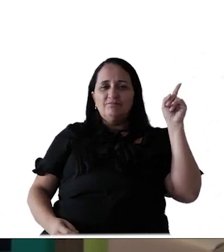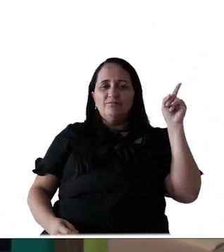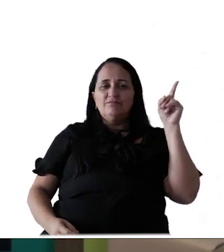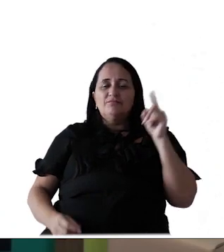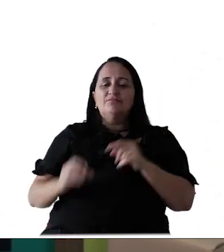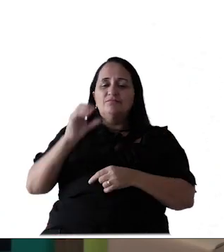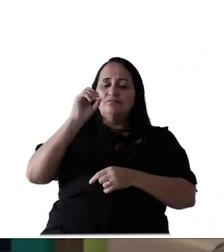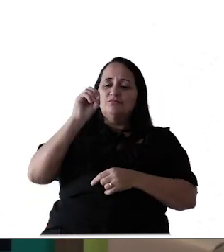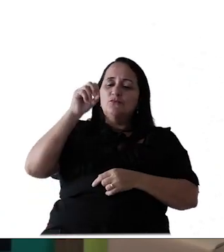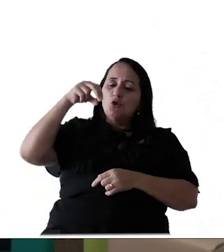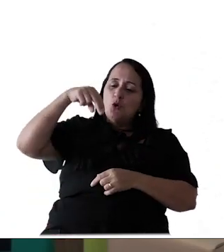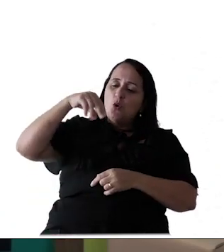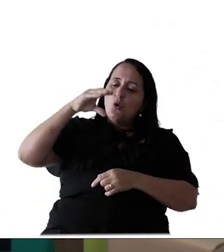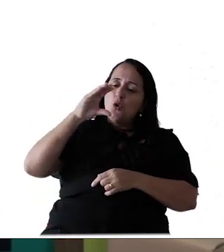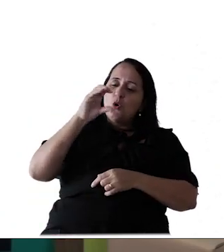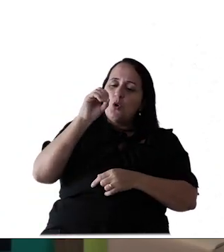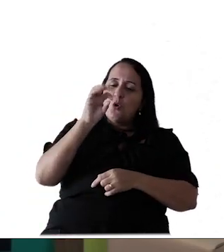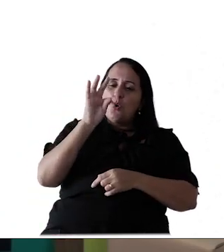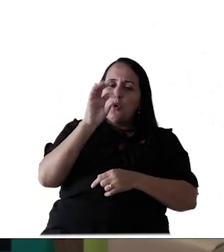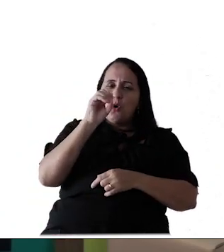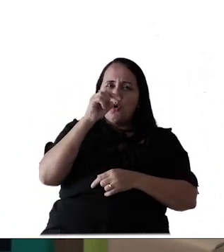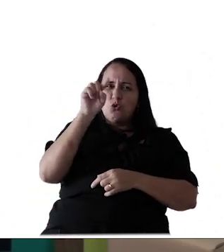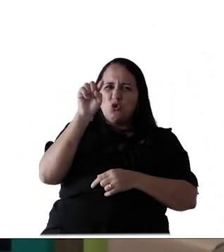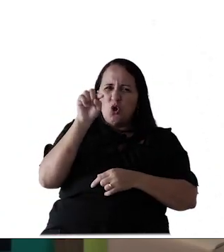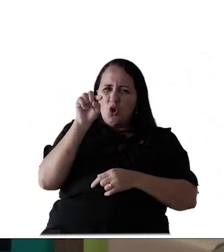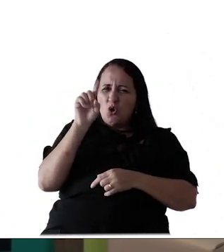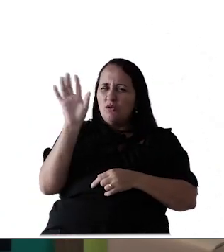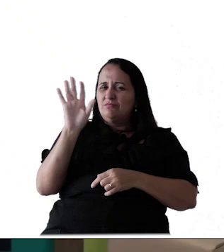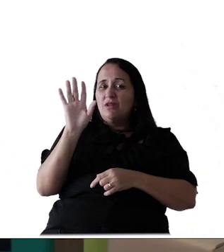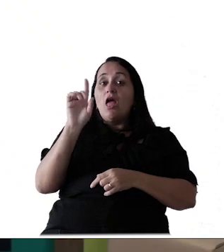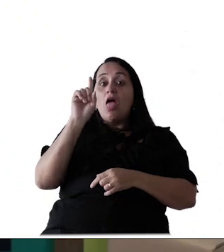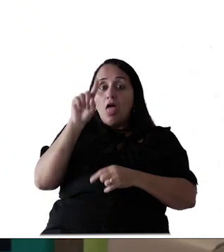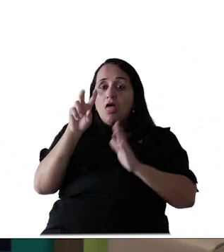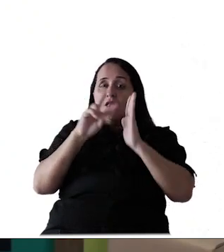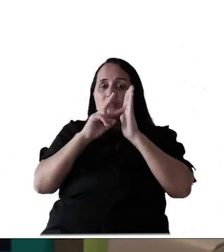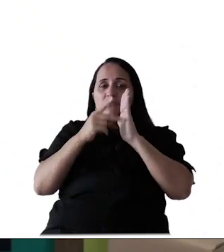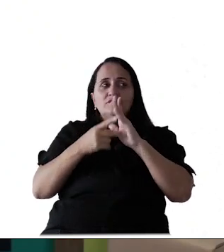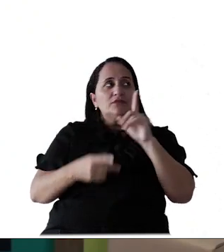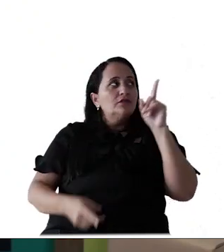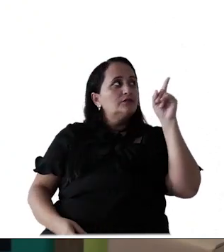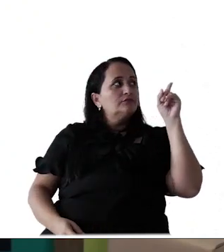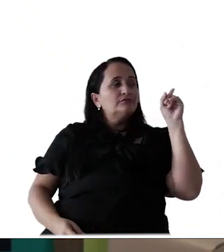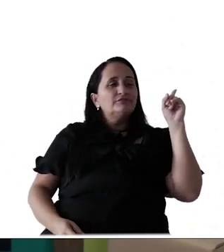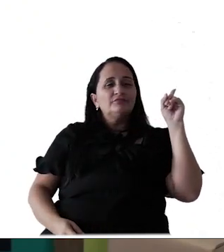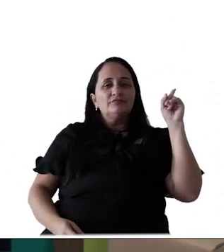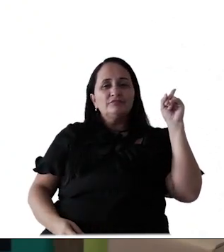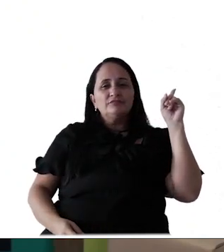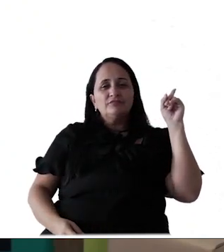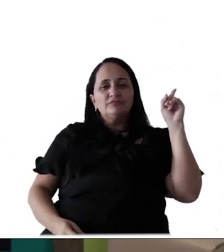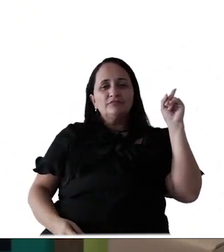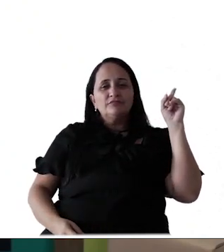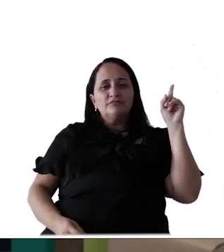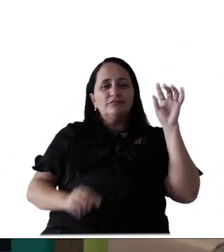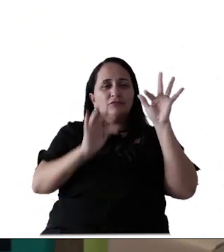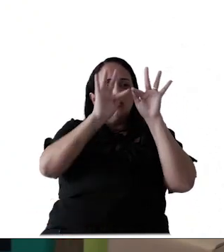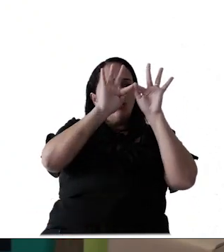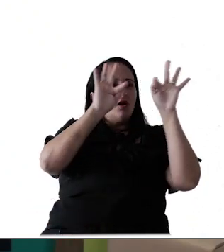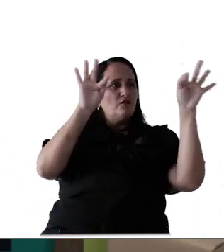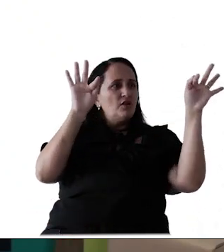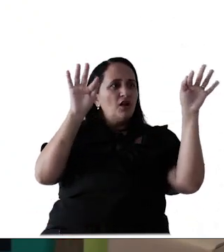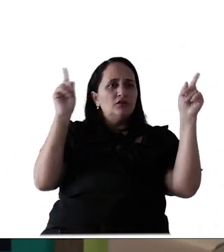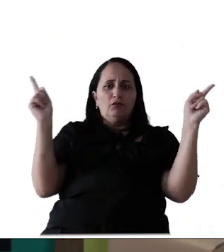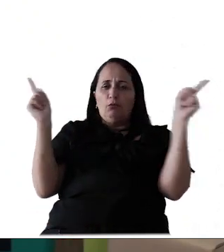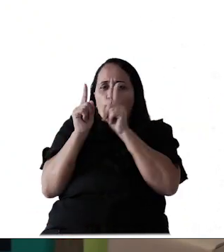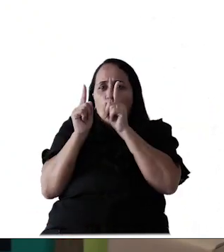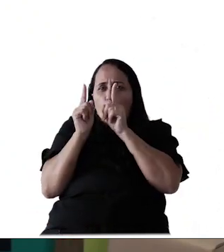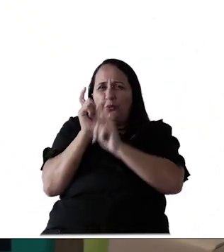Cotô, onde que eu estou. Imagina aí que onde